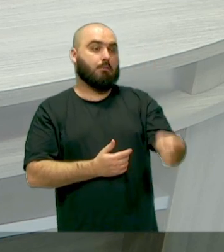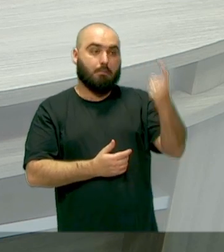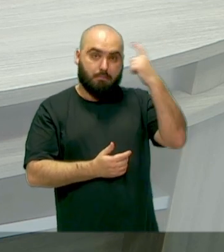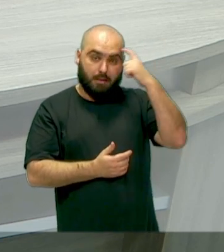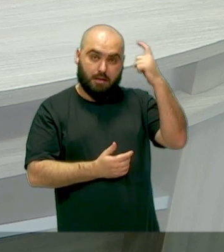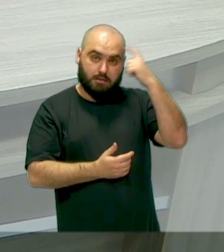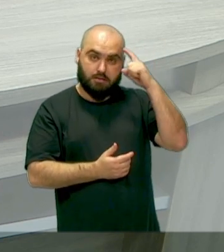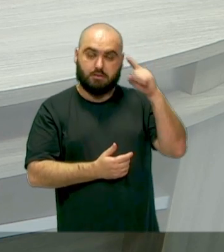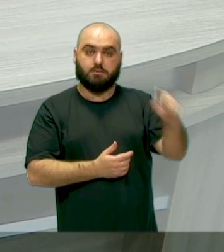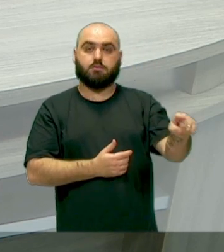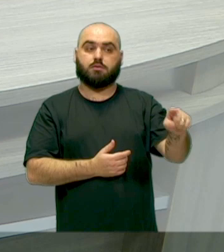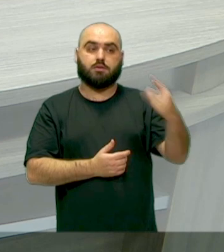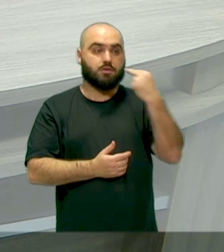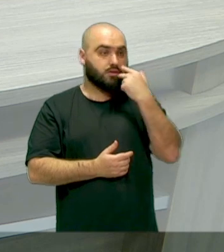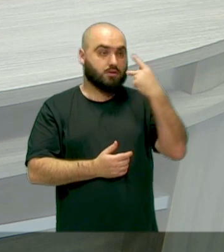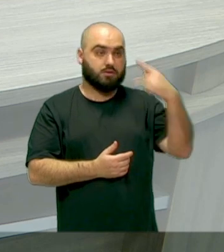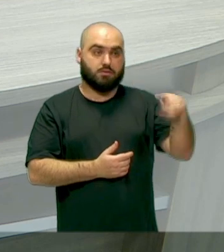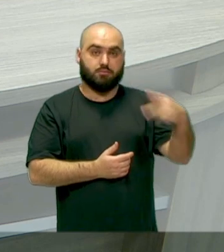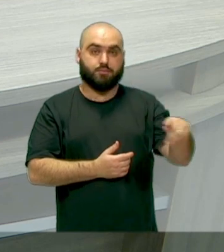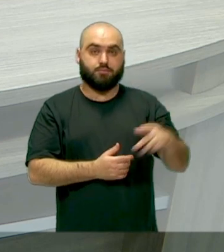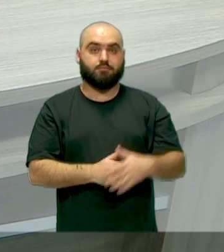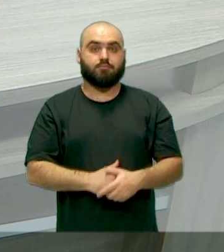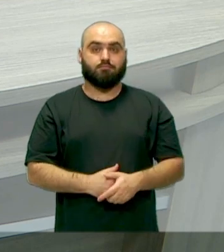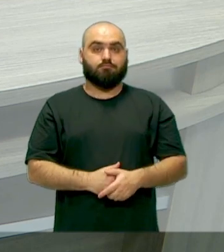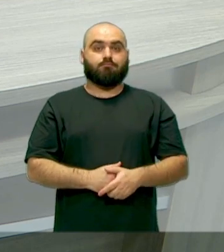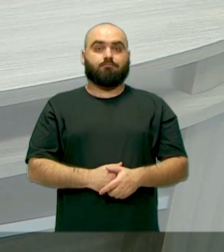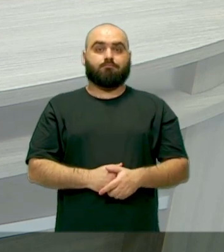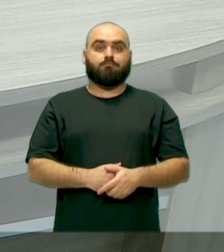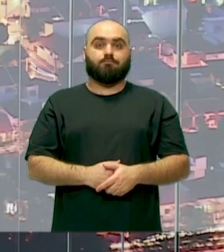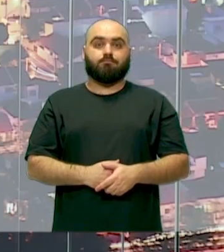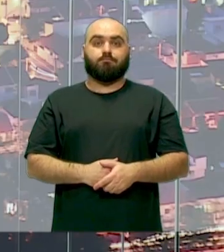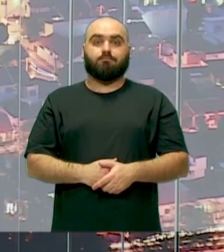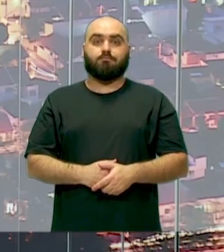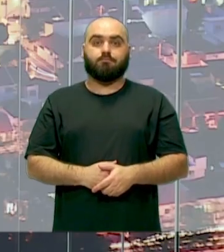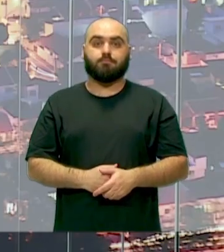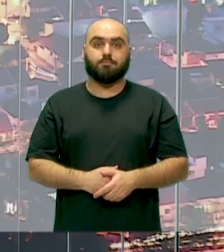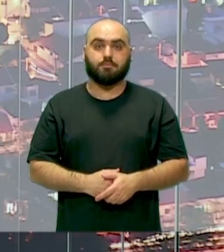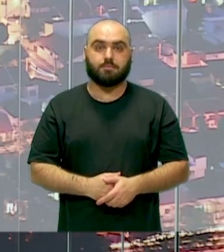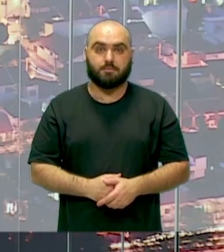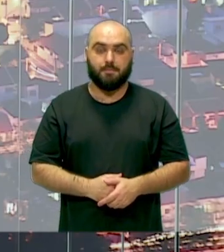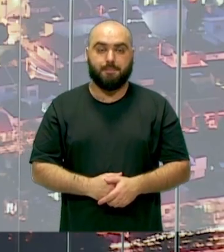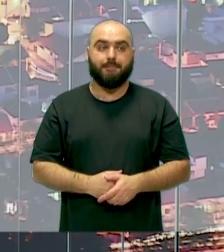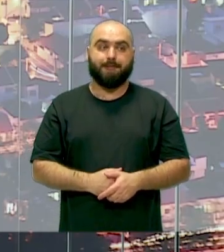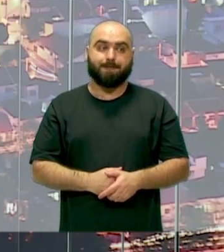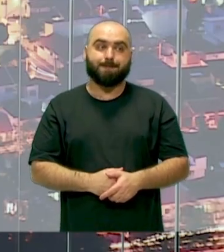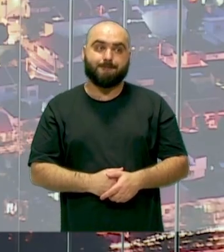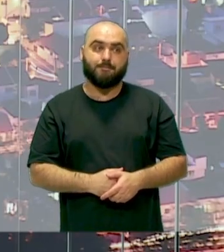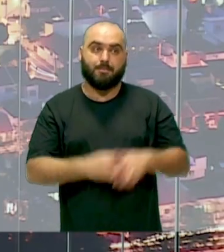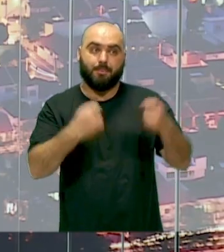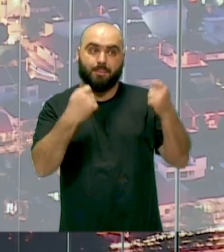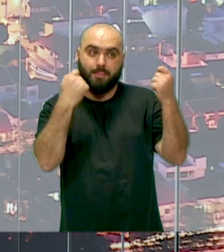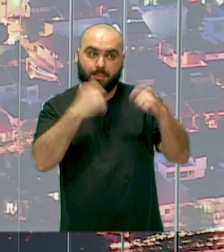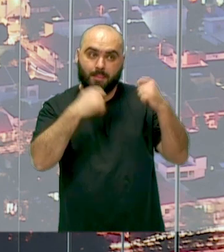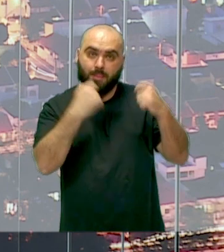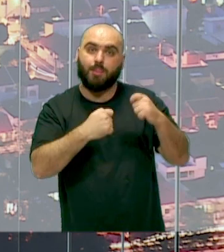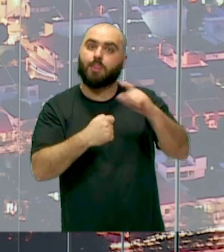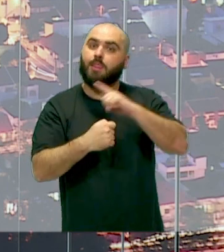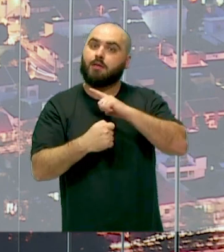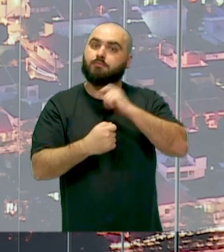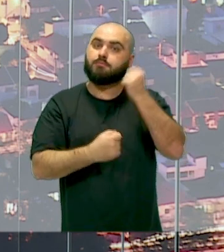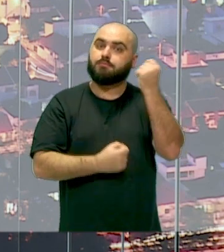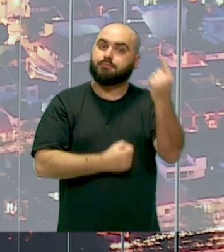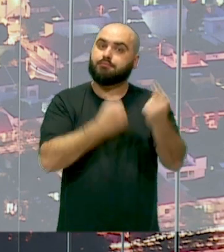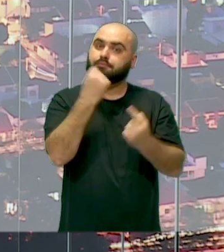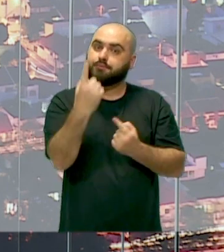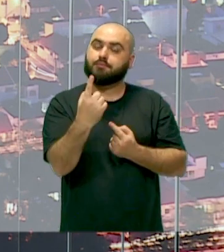pense dessa maneira. Né? Então, eu acho que às vezes é necessário a gente colocar algumas coisas e